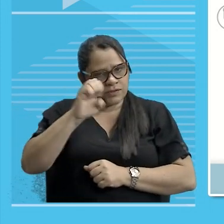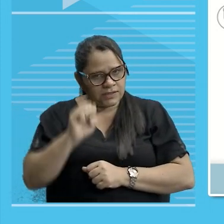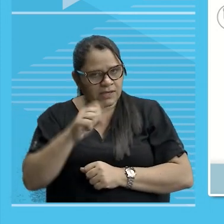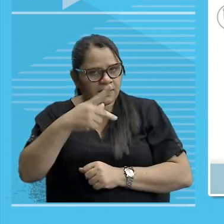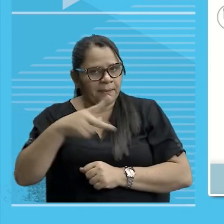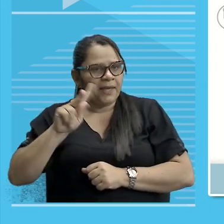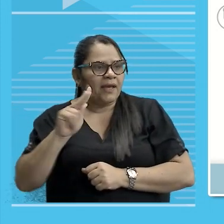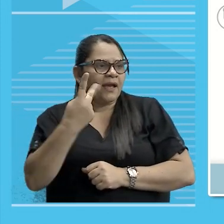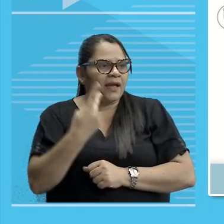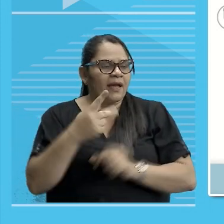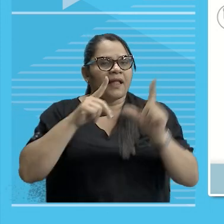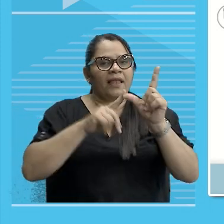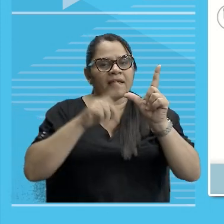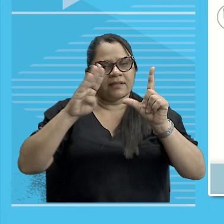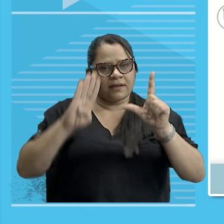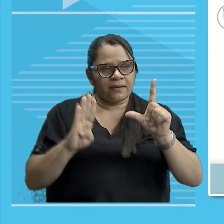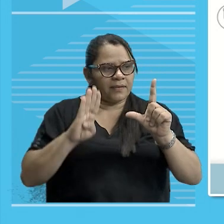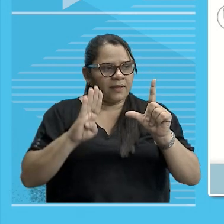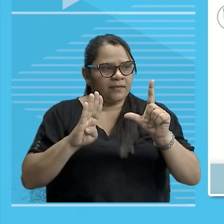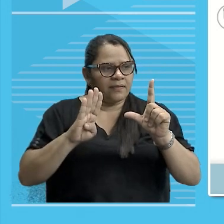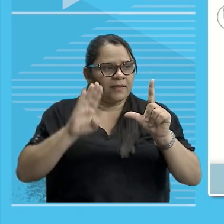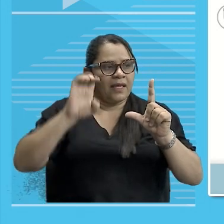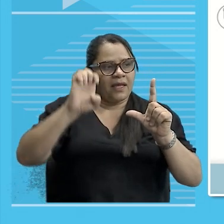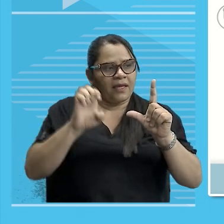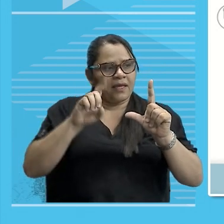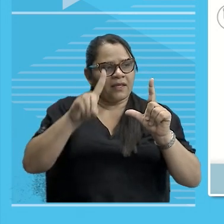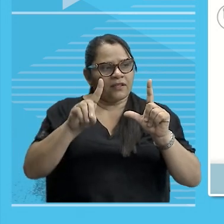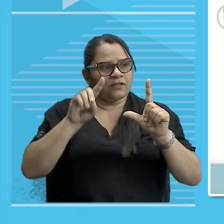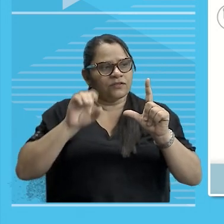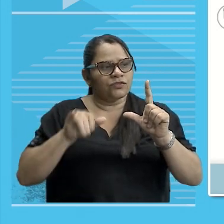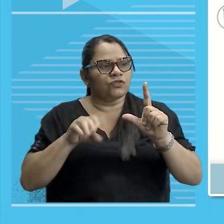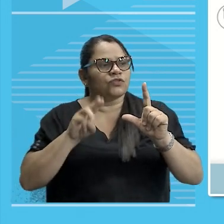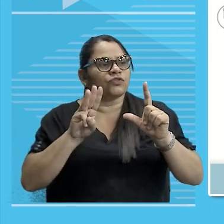letra B é do ardemen